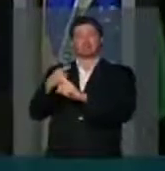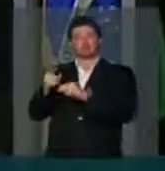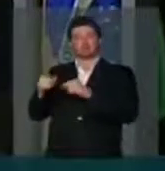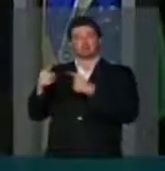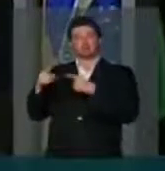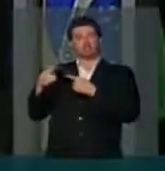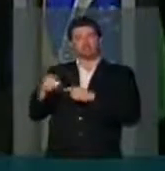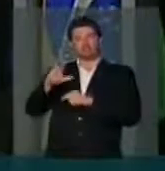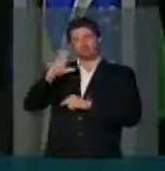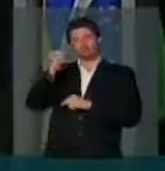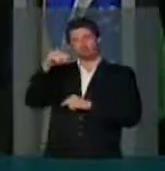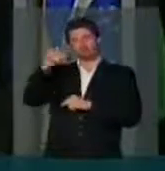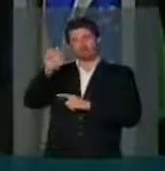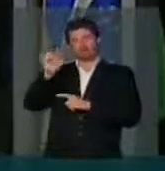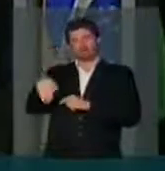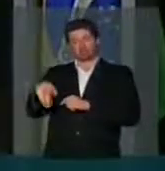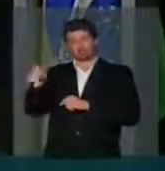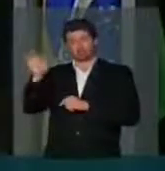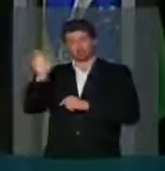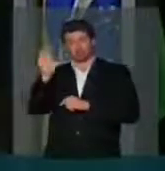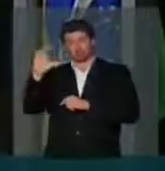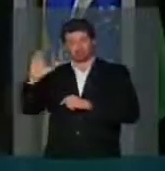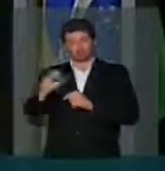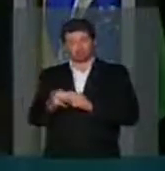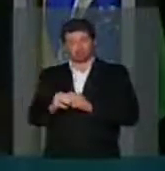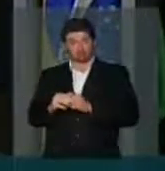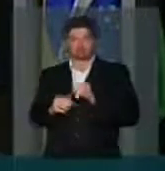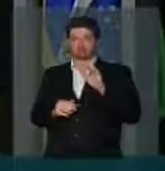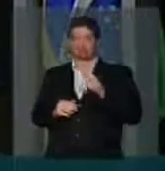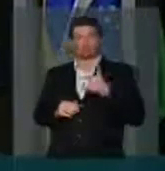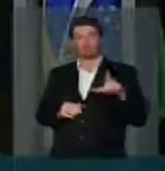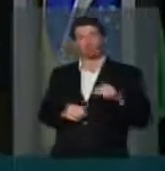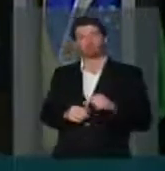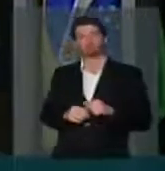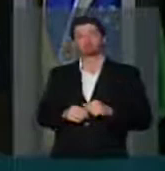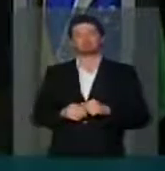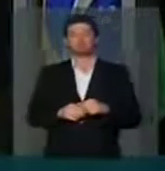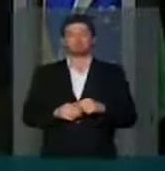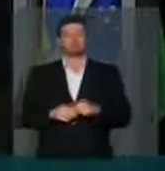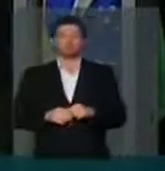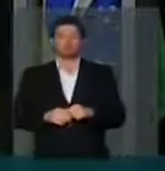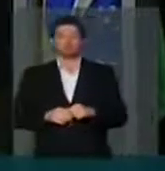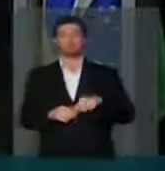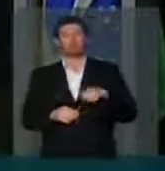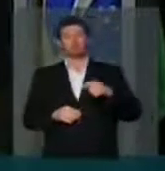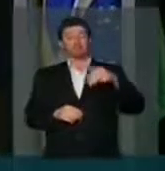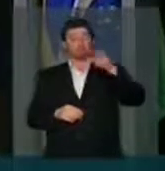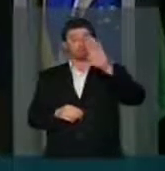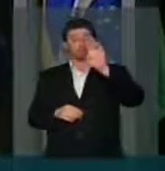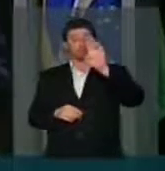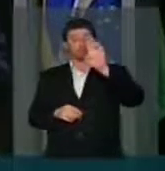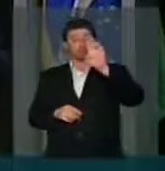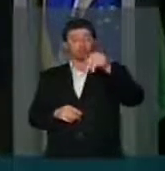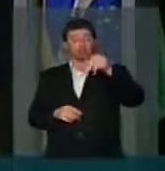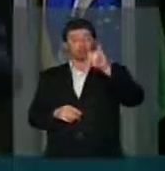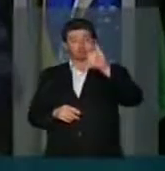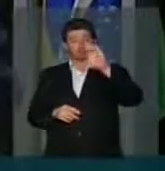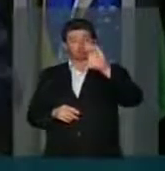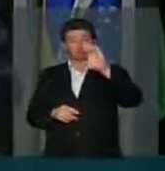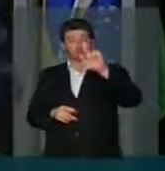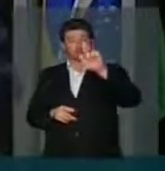2010, o caso Erenice Guerra, que ocupa o Ministério da Casa Civil, e o